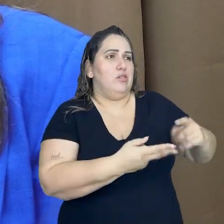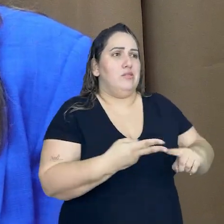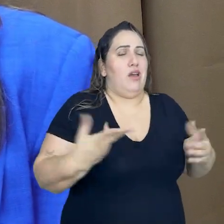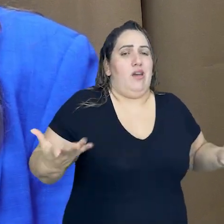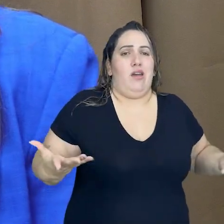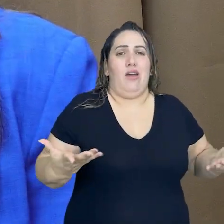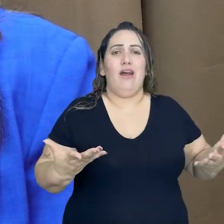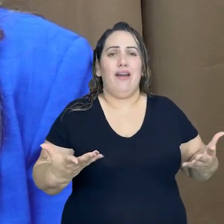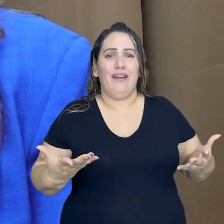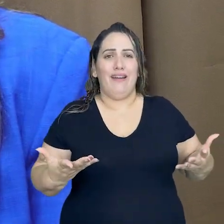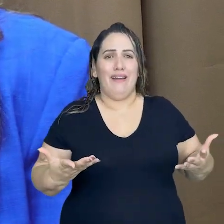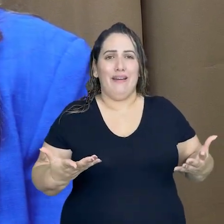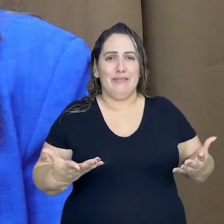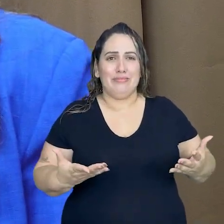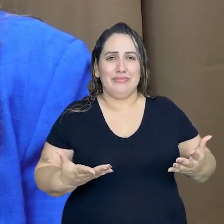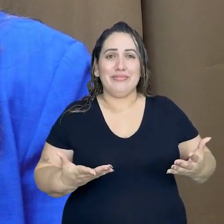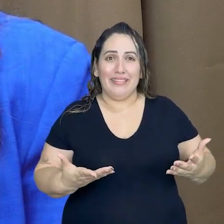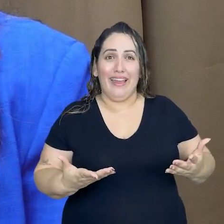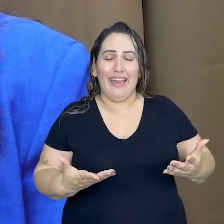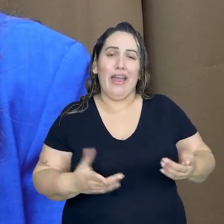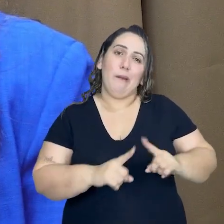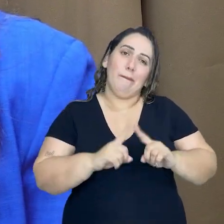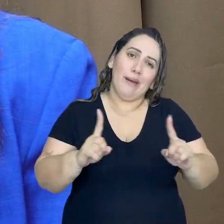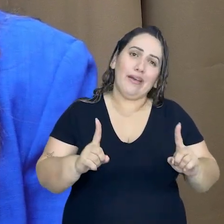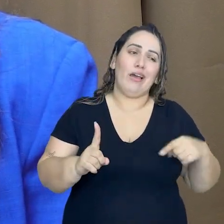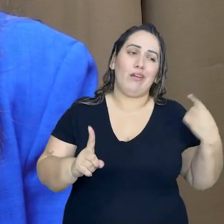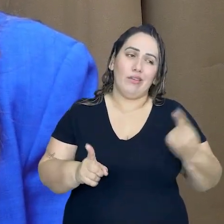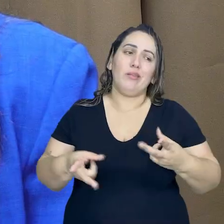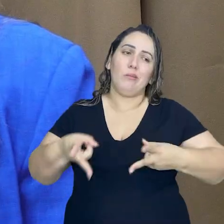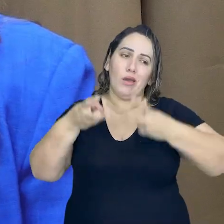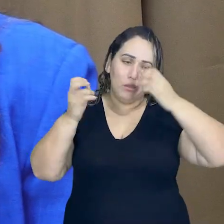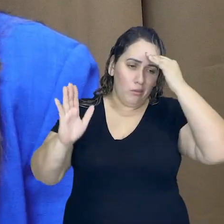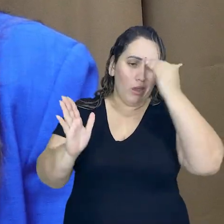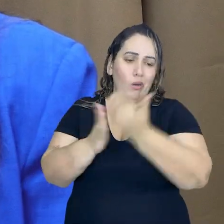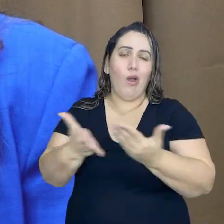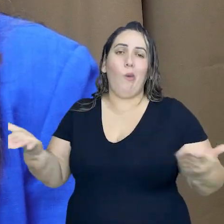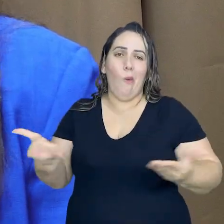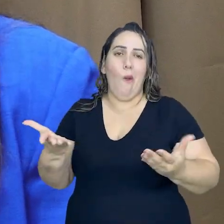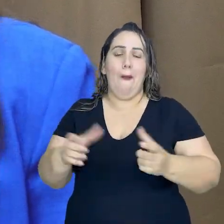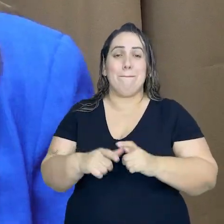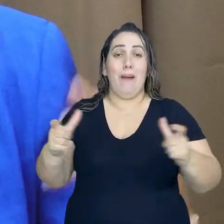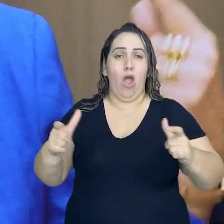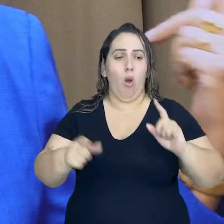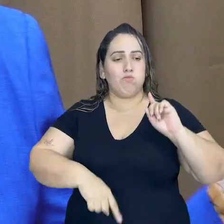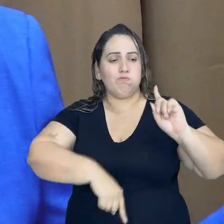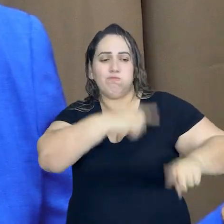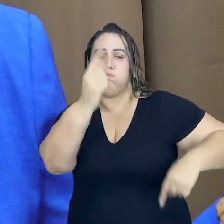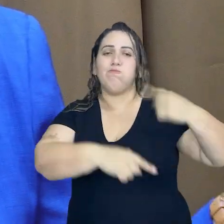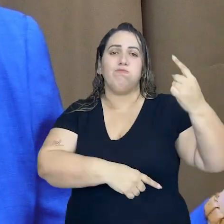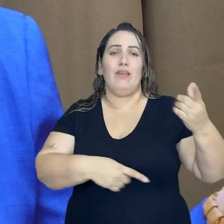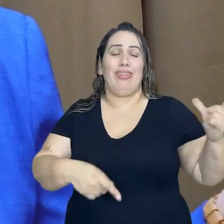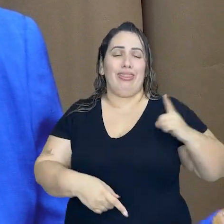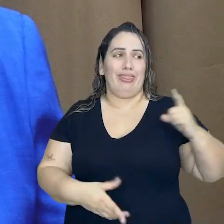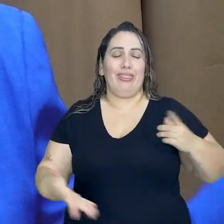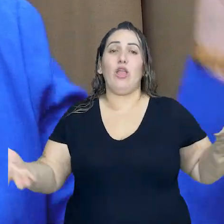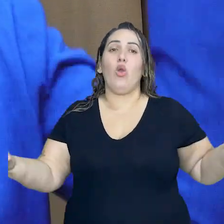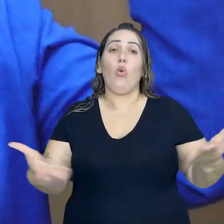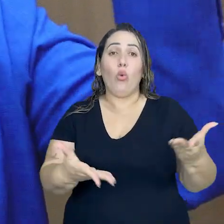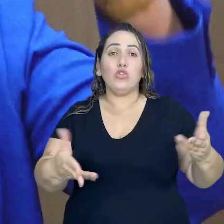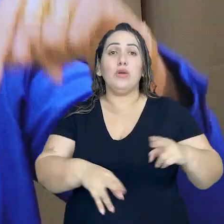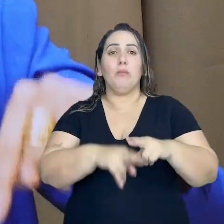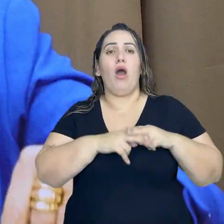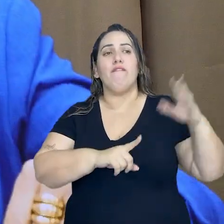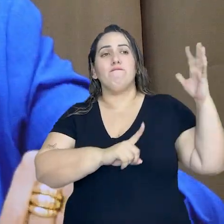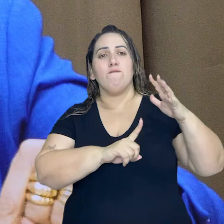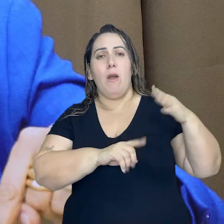os maiores avanços que nós conseguimos, entendeu? Foi com o judiciário, inclusive com a participação do Supremo,